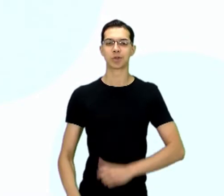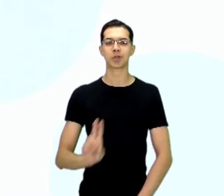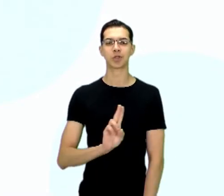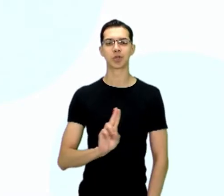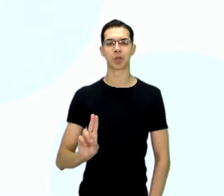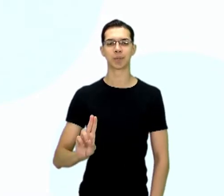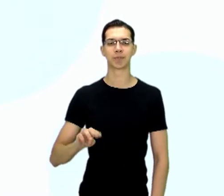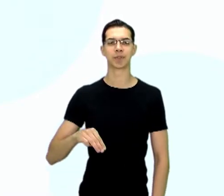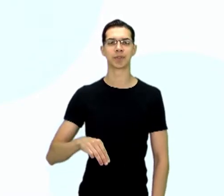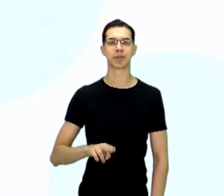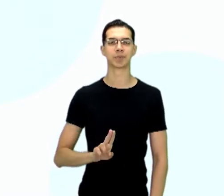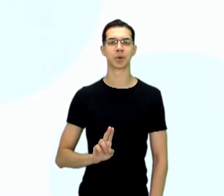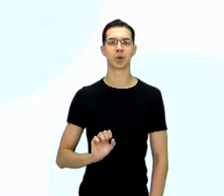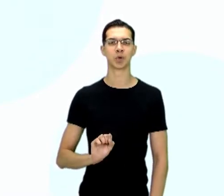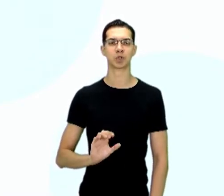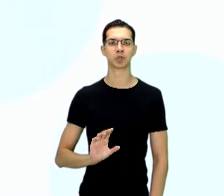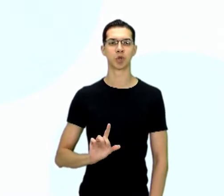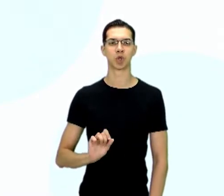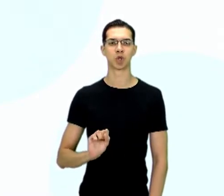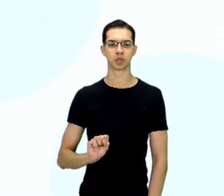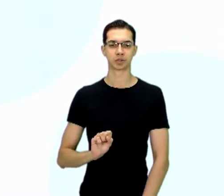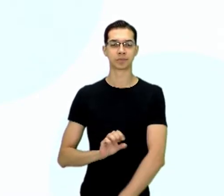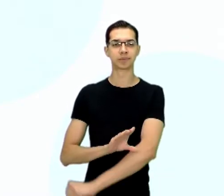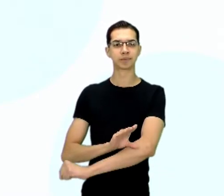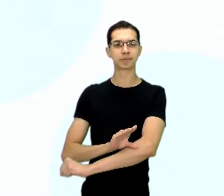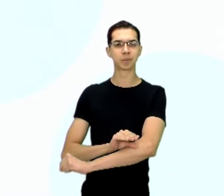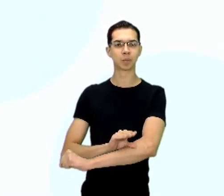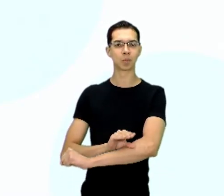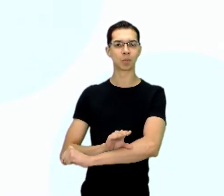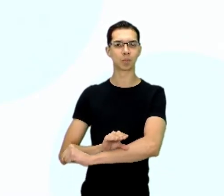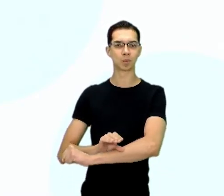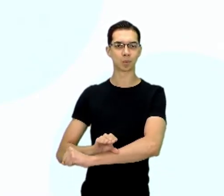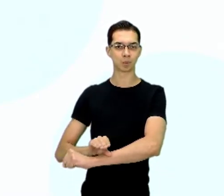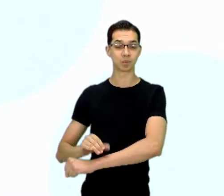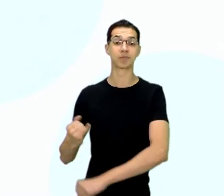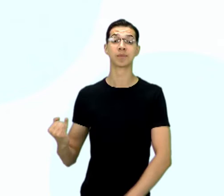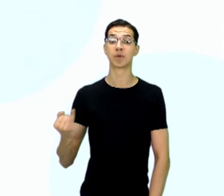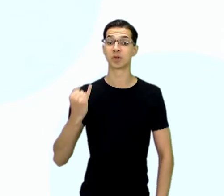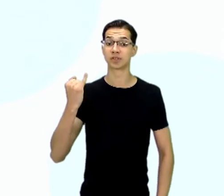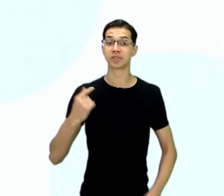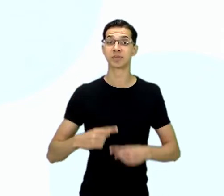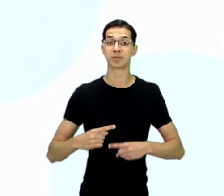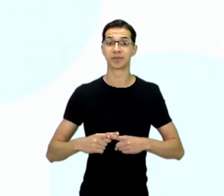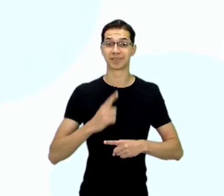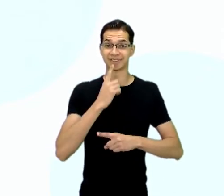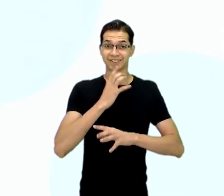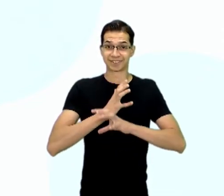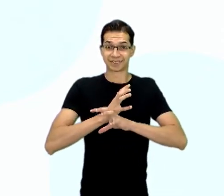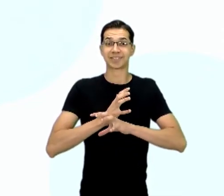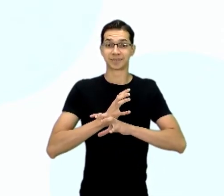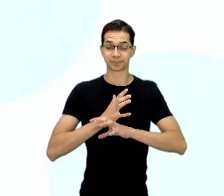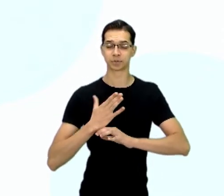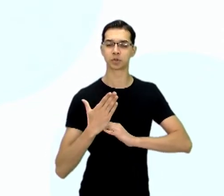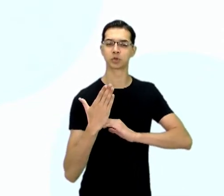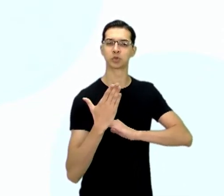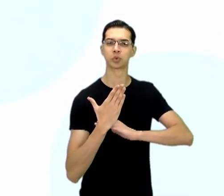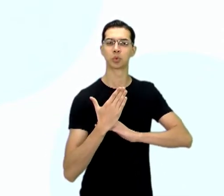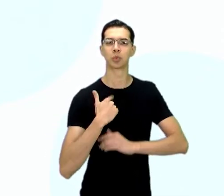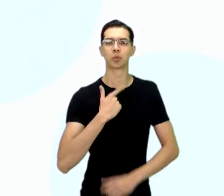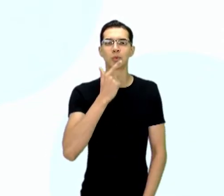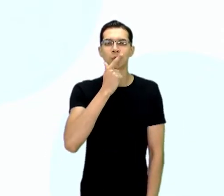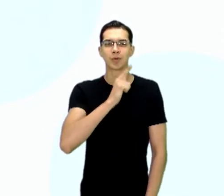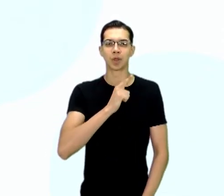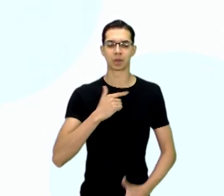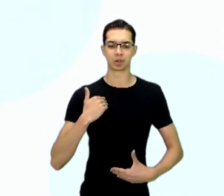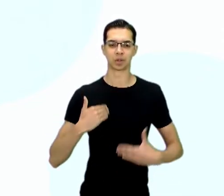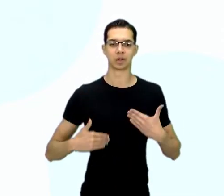super importantes porque, como no esqueleto, eles vão auxiliar na movimentação e na sustentação do corpo.